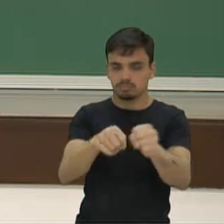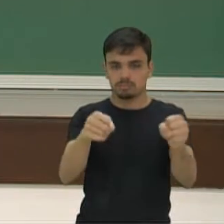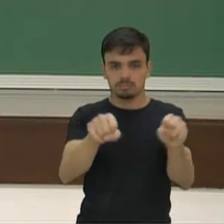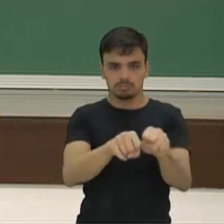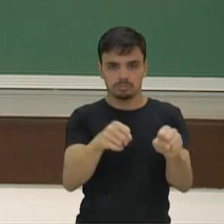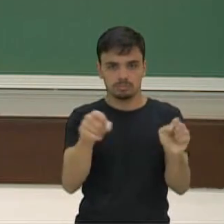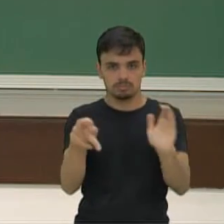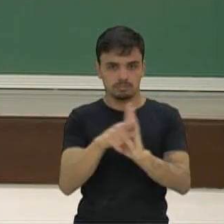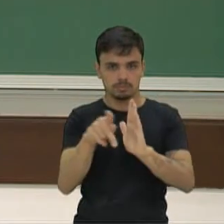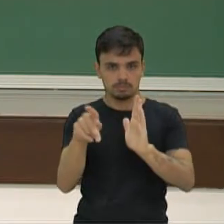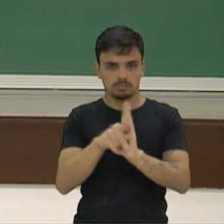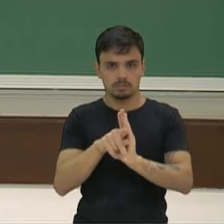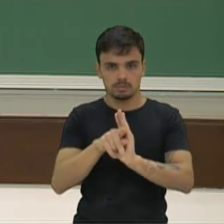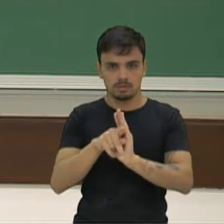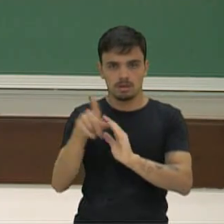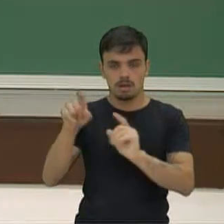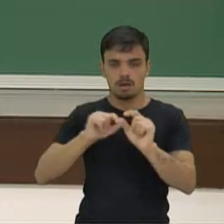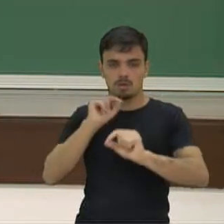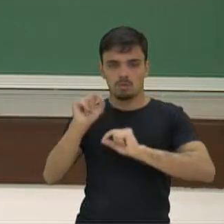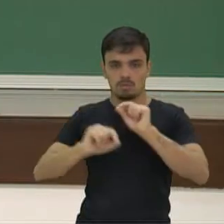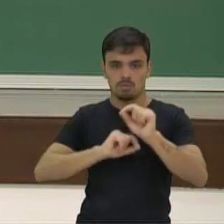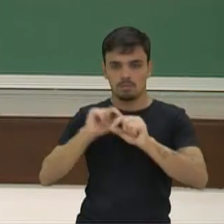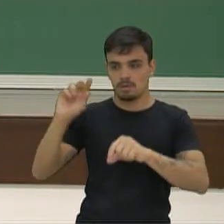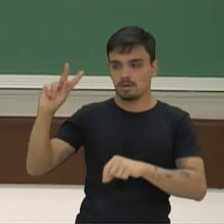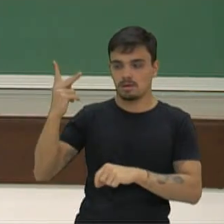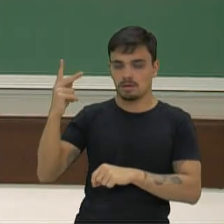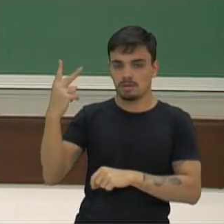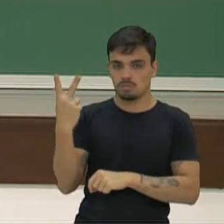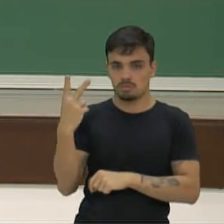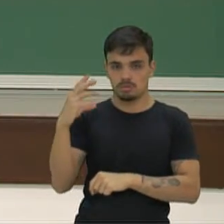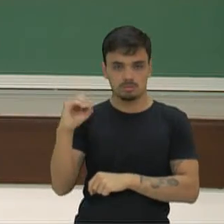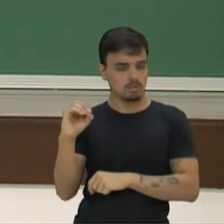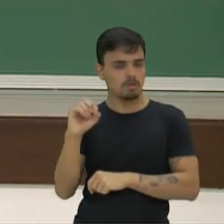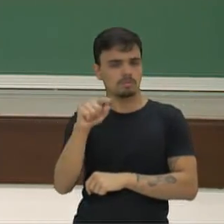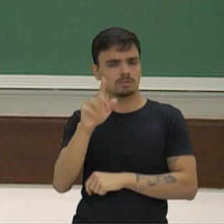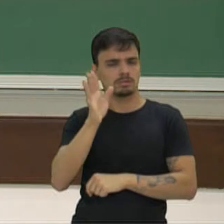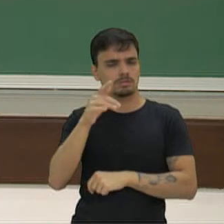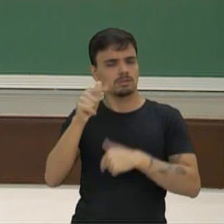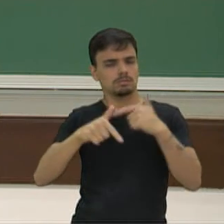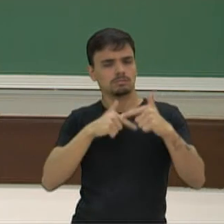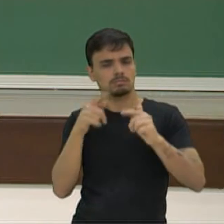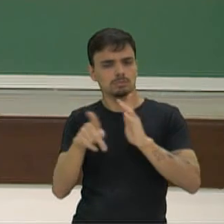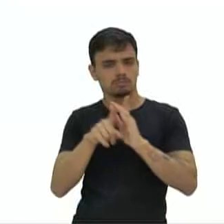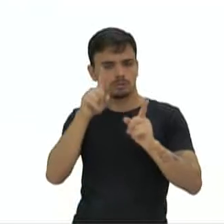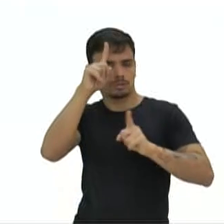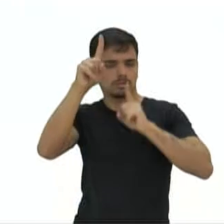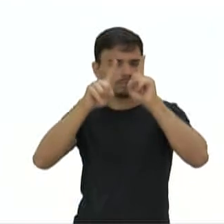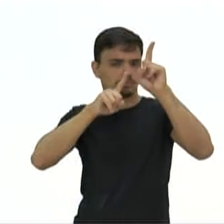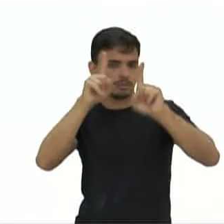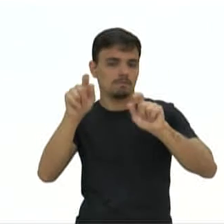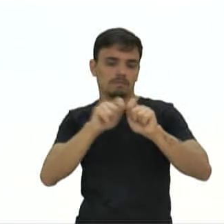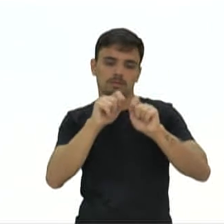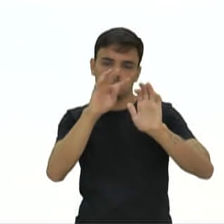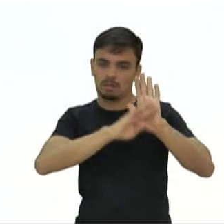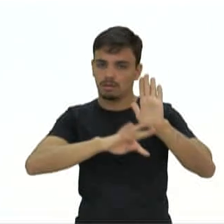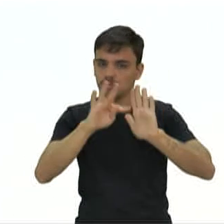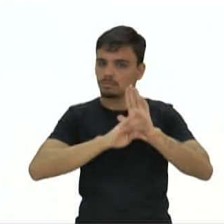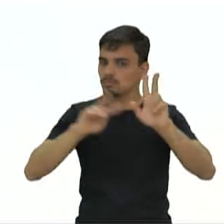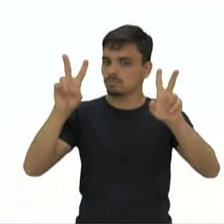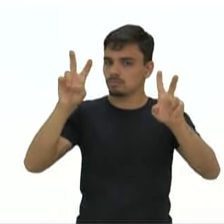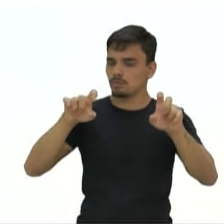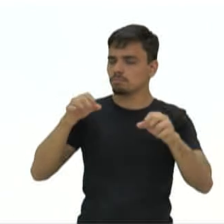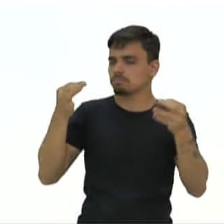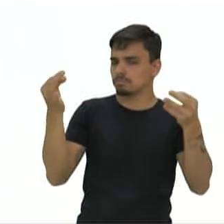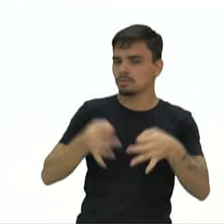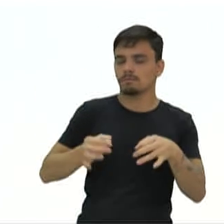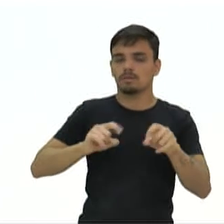esse recurso tão fabuloso que é H2O. Se você trabalhou nessa ideia, colocou, fez um texto sobre isso, perfeito. E se